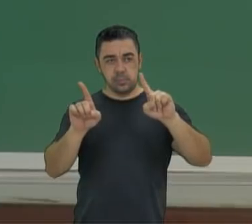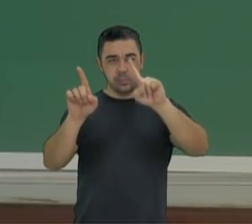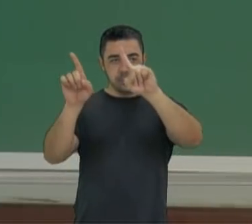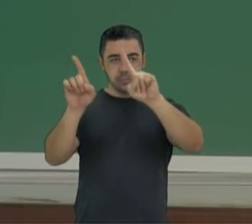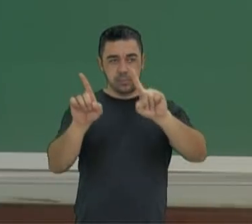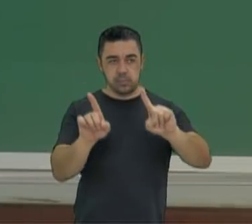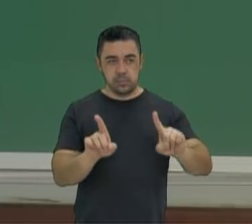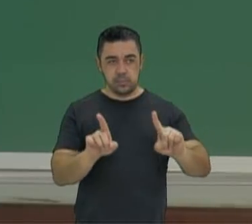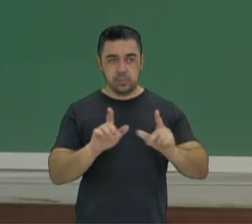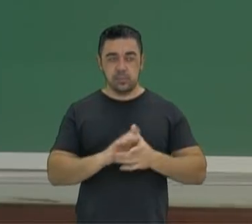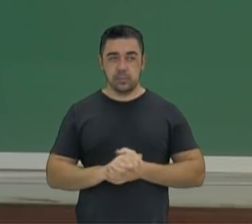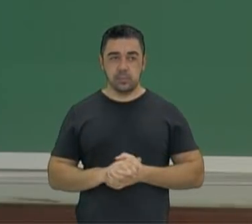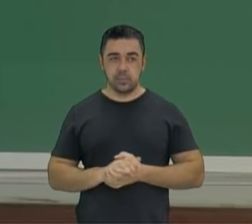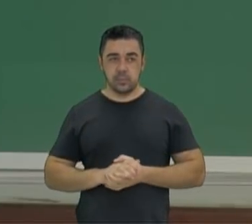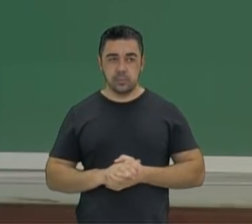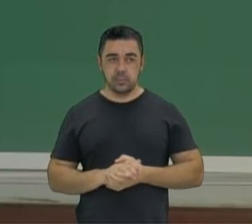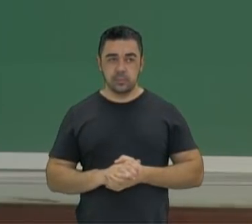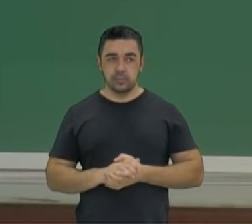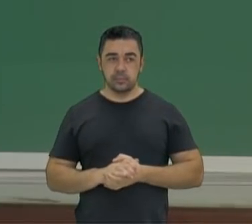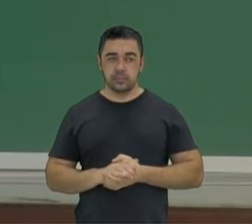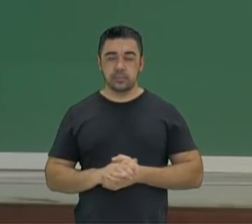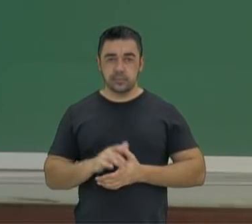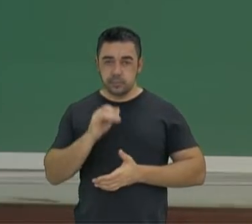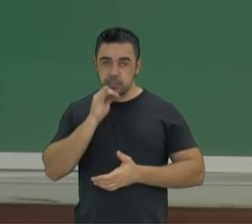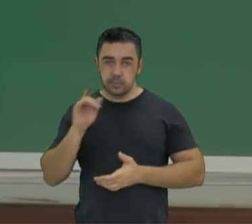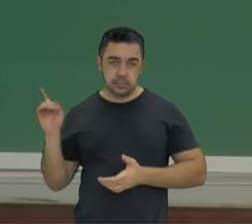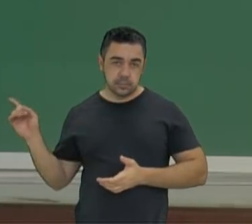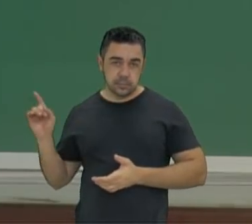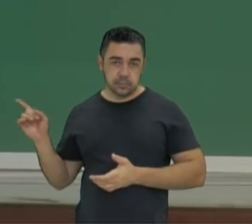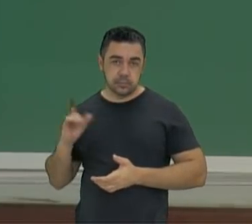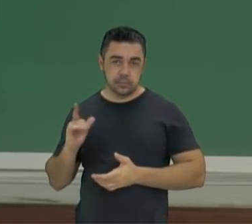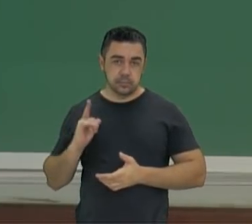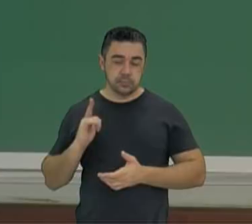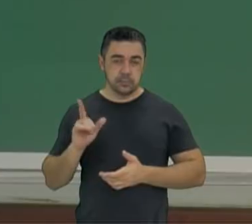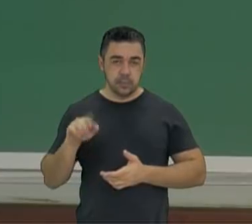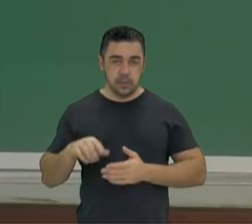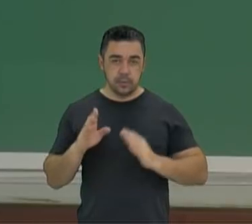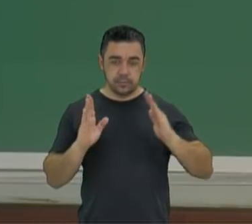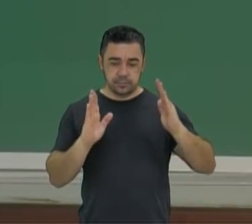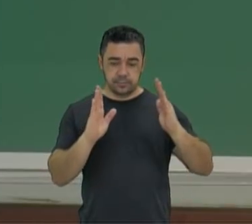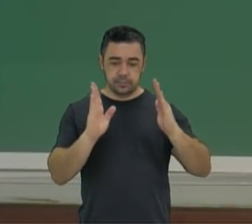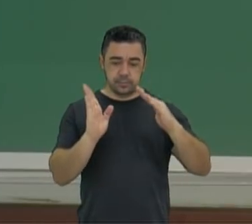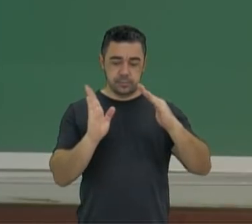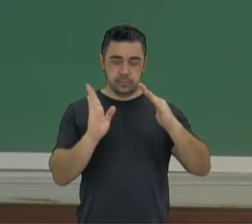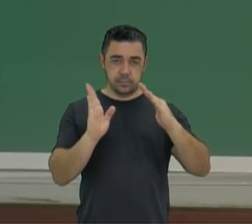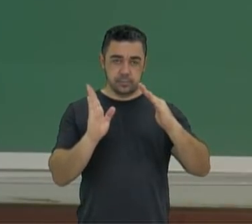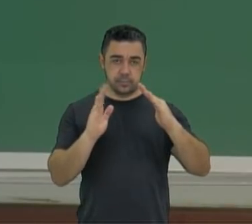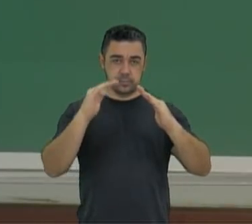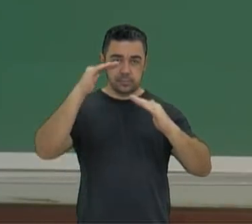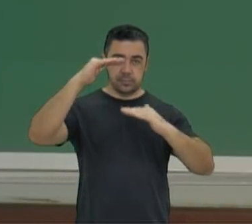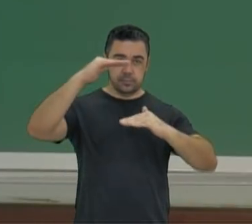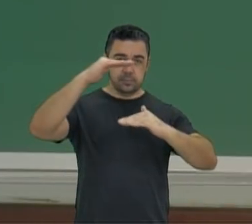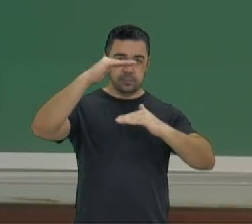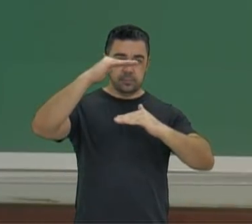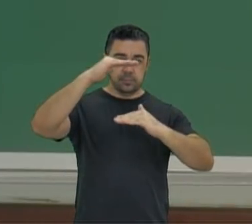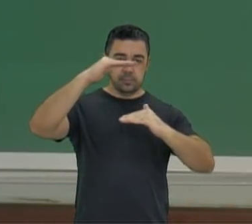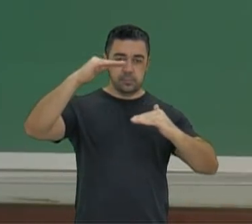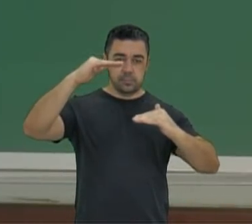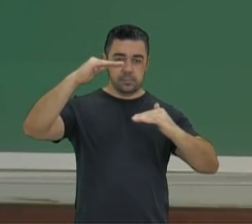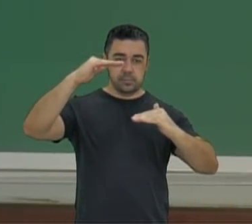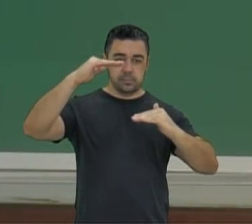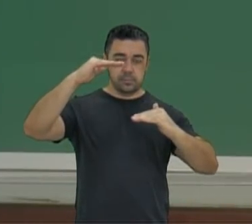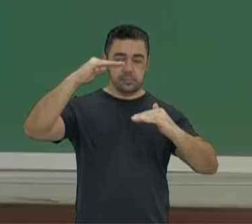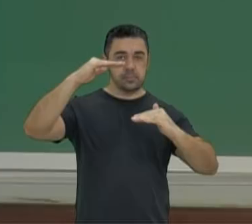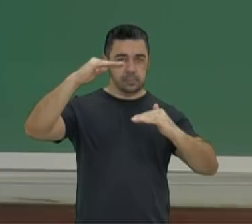fica 90 graus. Aqui o prisma oblíquo vai ficar o quê? De uma base para outra vai ficar inclinado. Aqui não, uma base para outra vai ficar o quê? Um